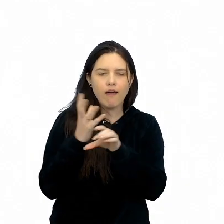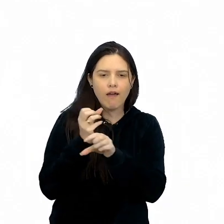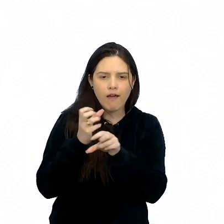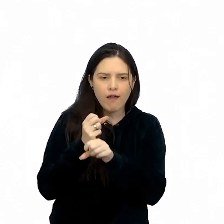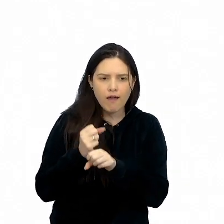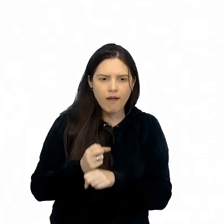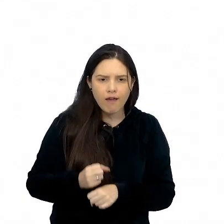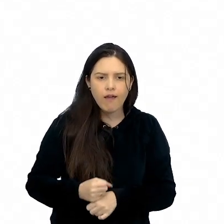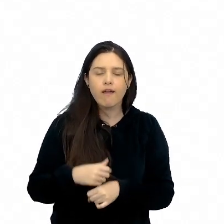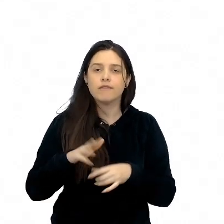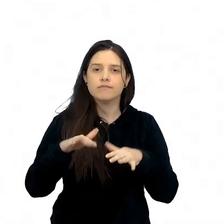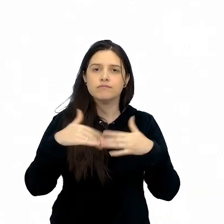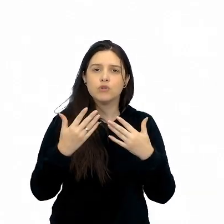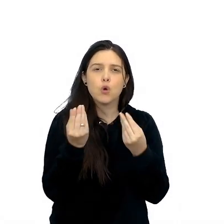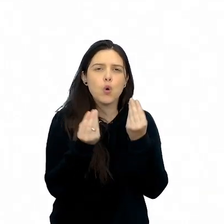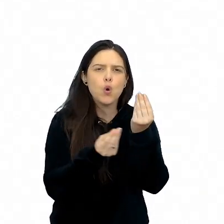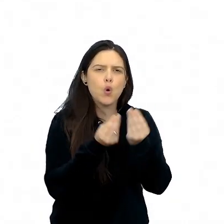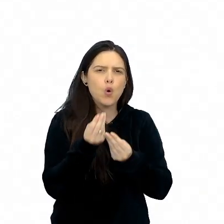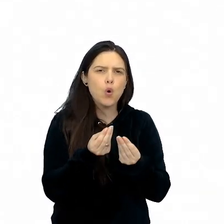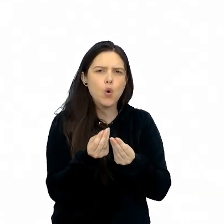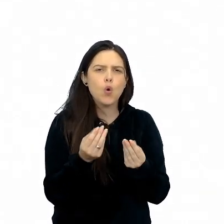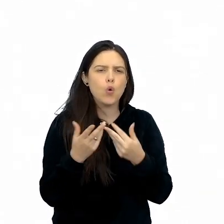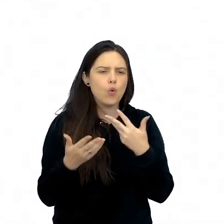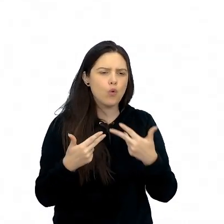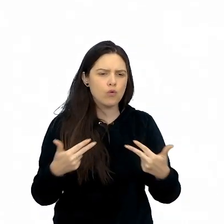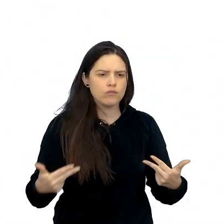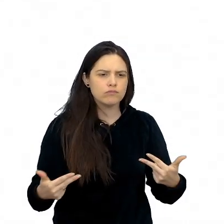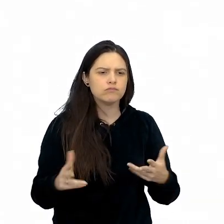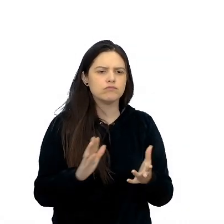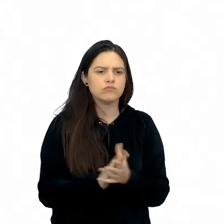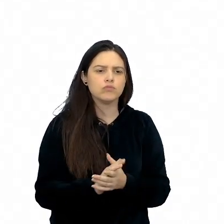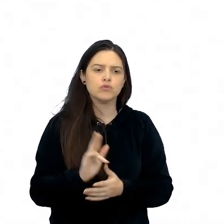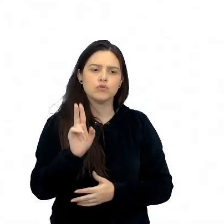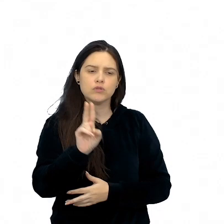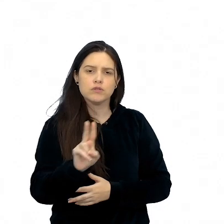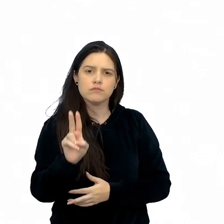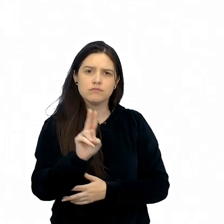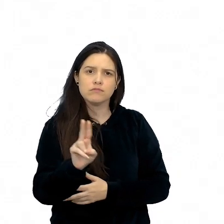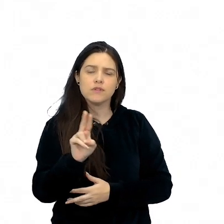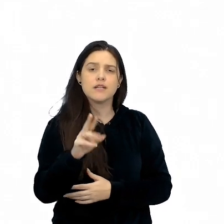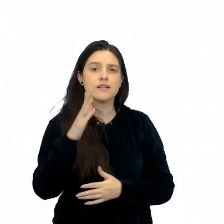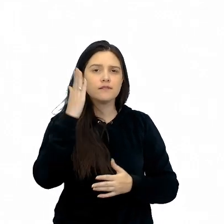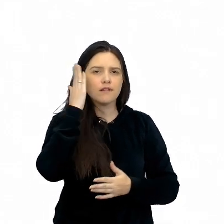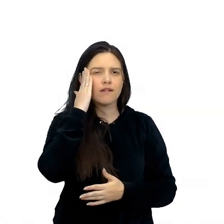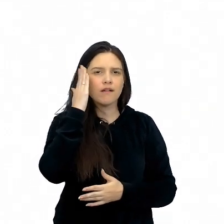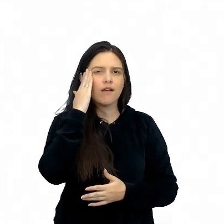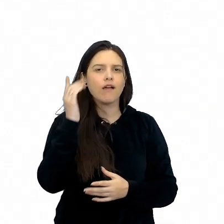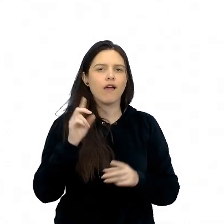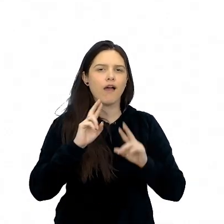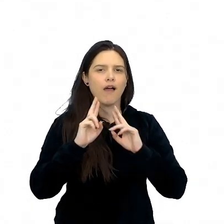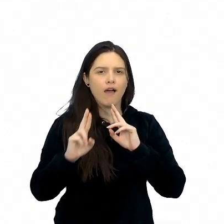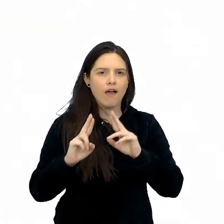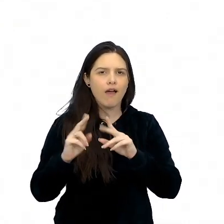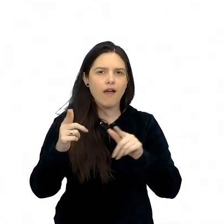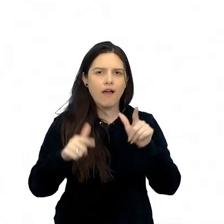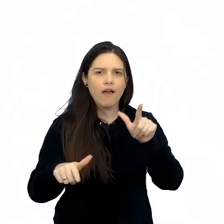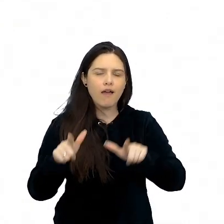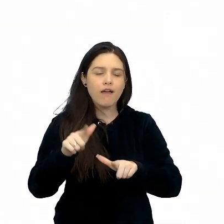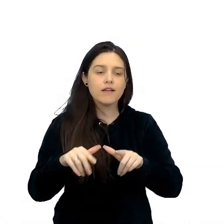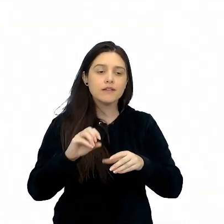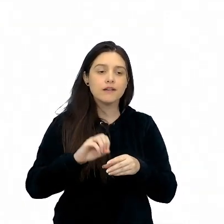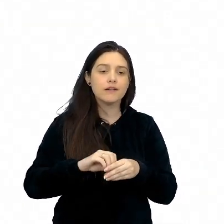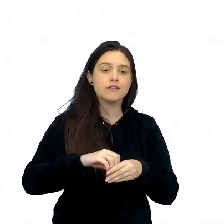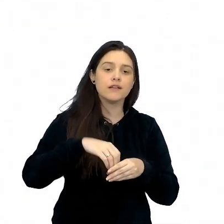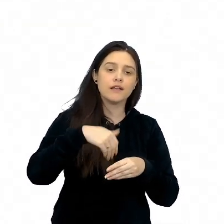de ângulos internos, de polígonos regulares, sem o uso de fórmulas, e estabelecer relações entre ângulos internos